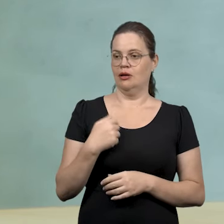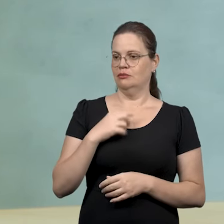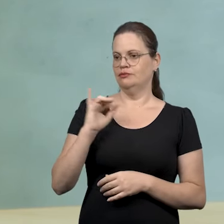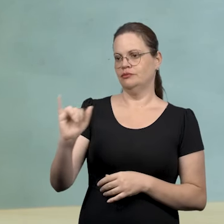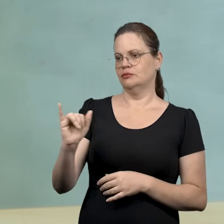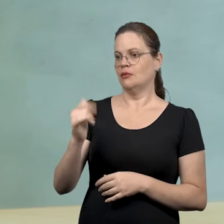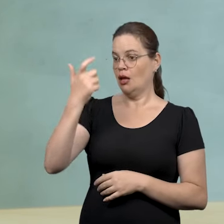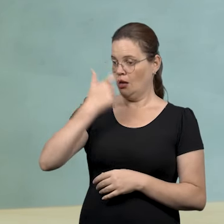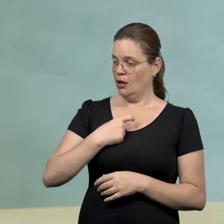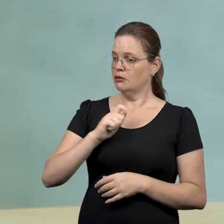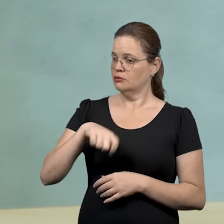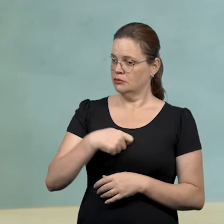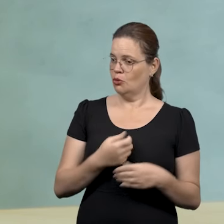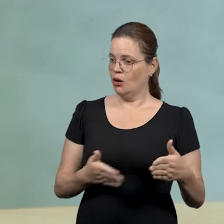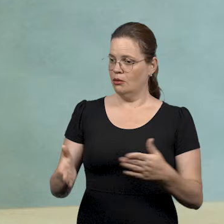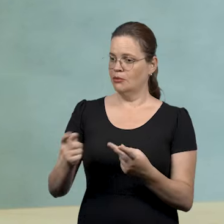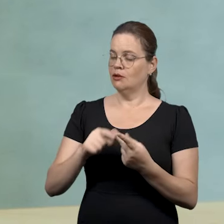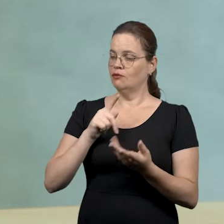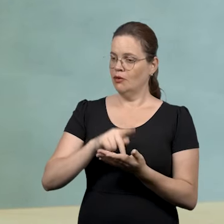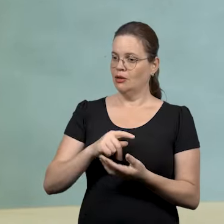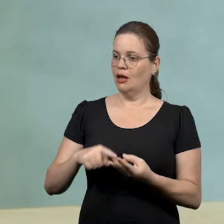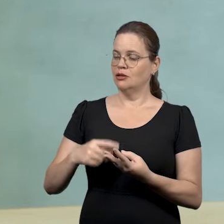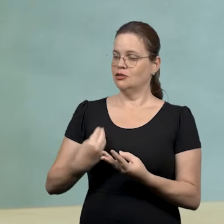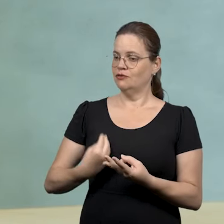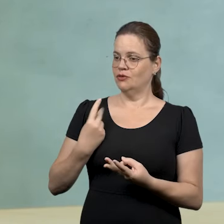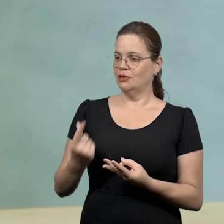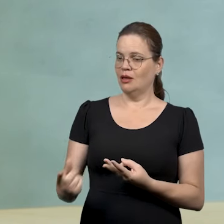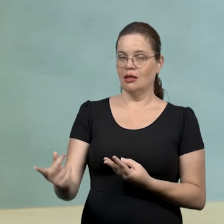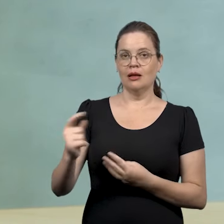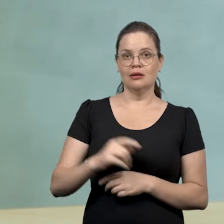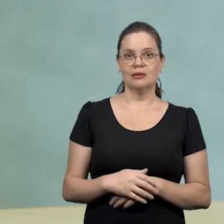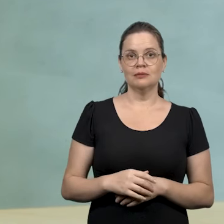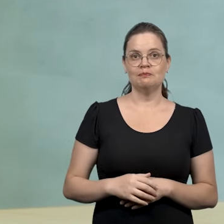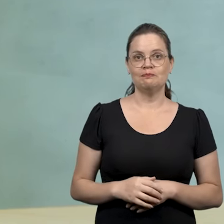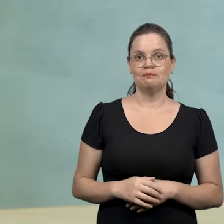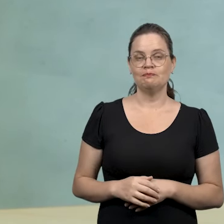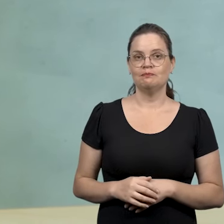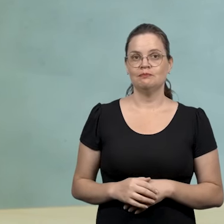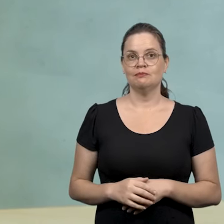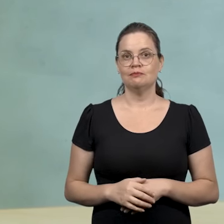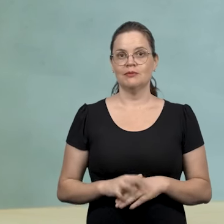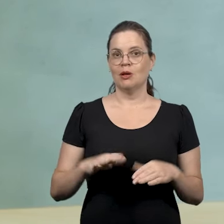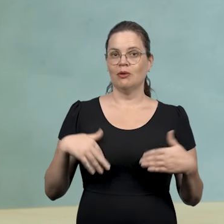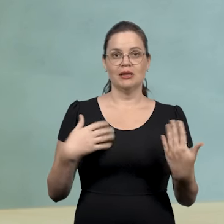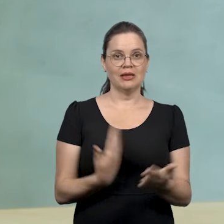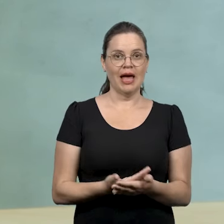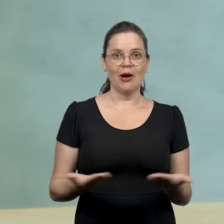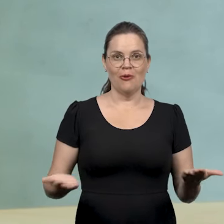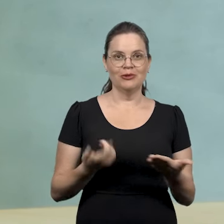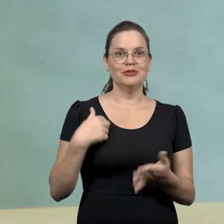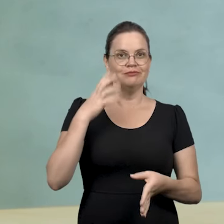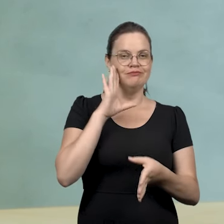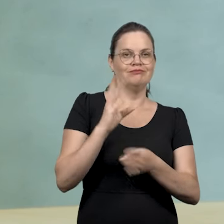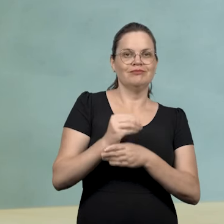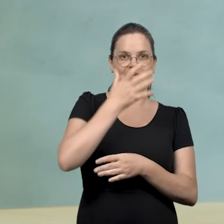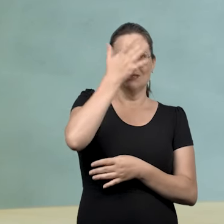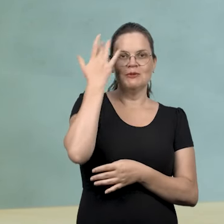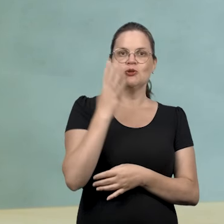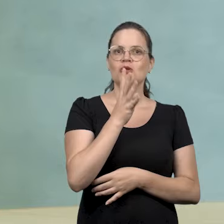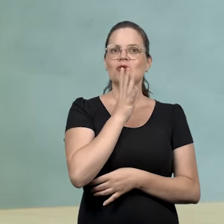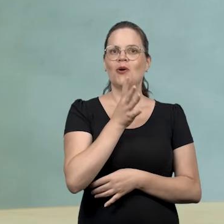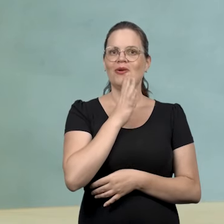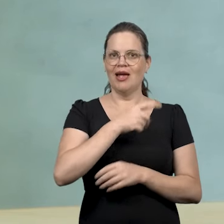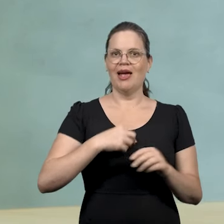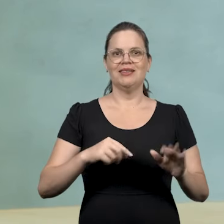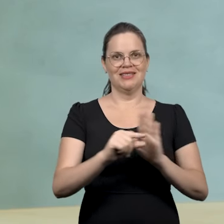sou o caminho, eu sou a verdade, eu sou a vida. Maravilha. Né? Uma palavra que ecoa os séculos e que está presente,